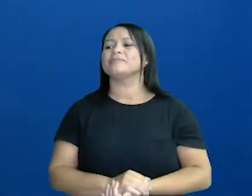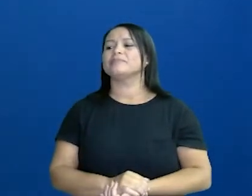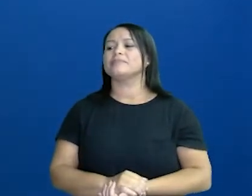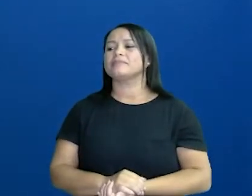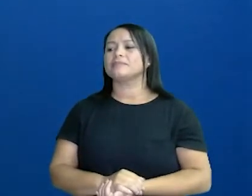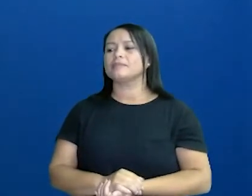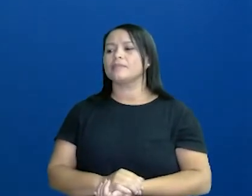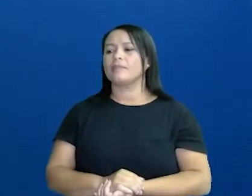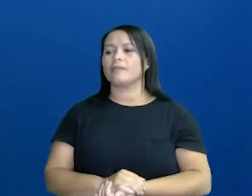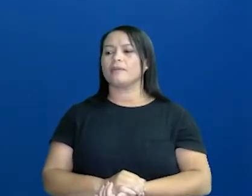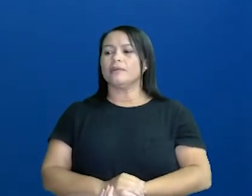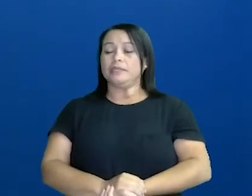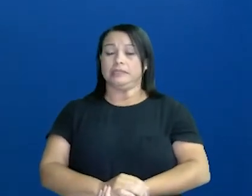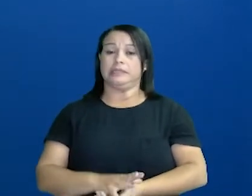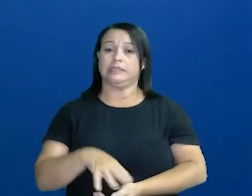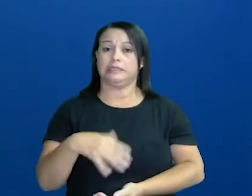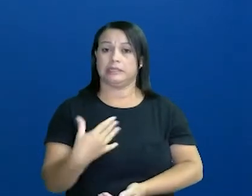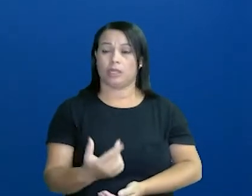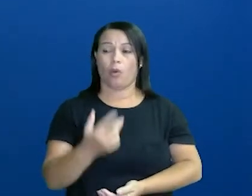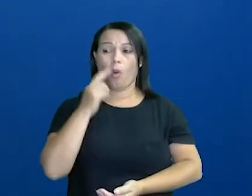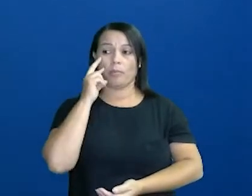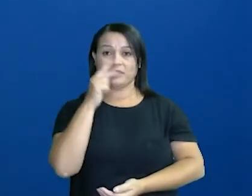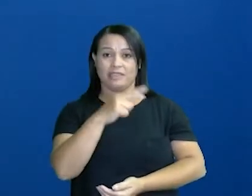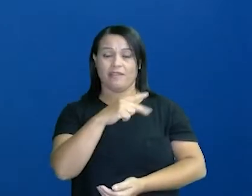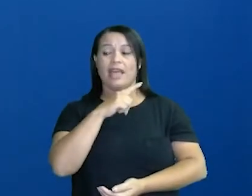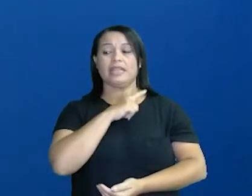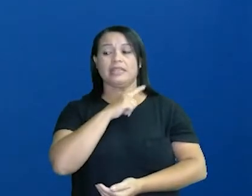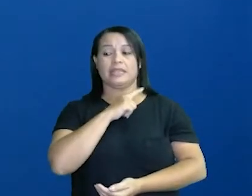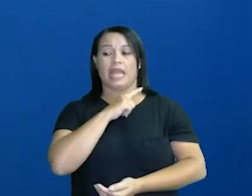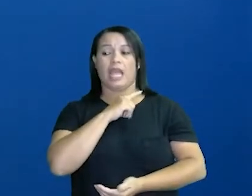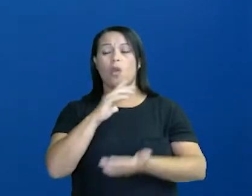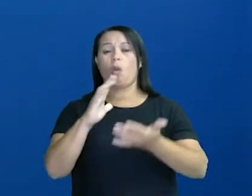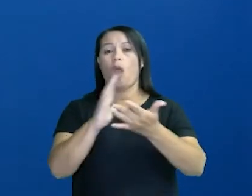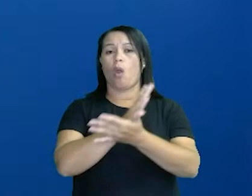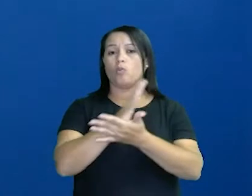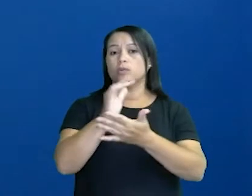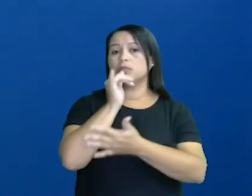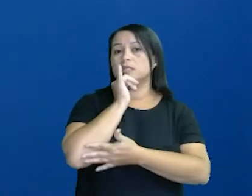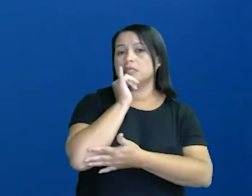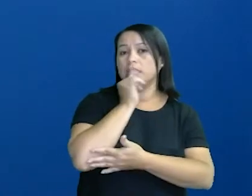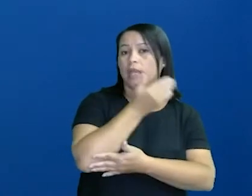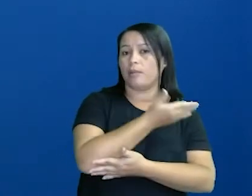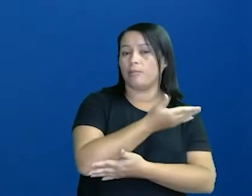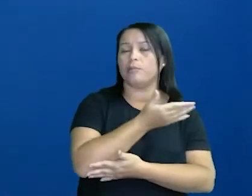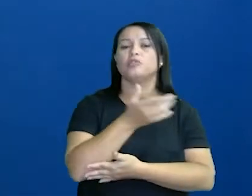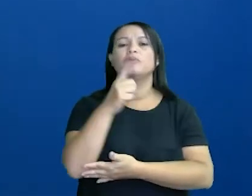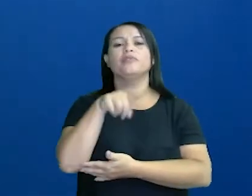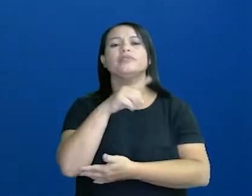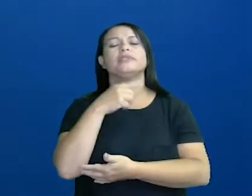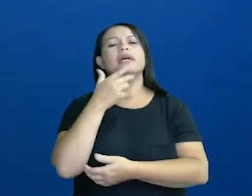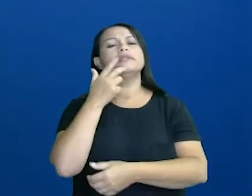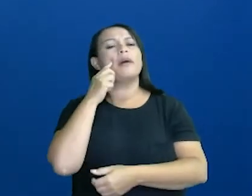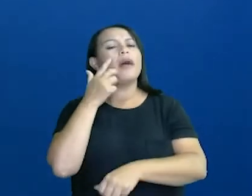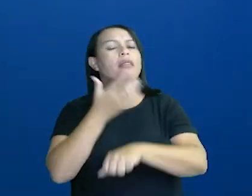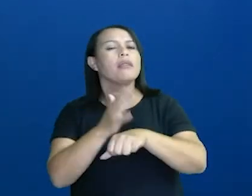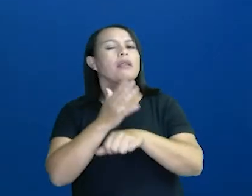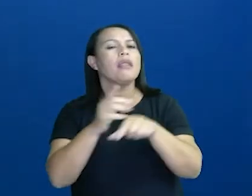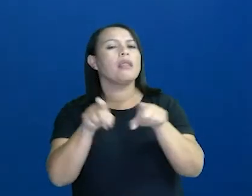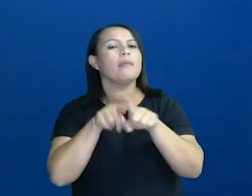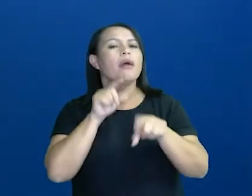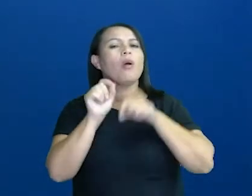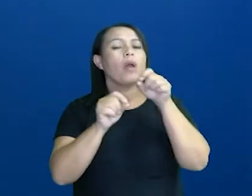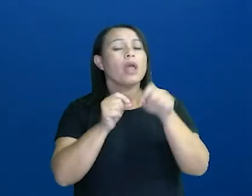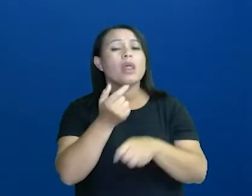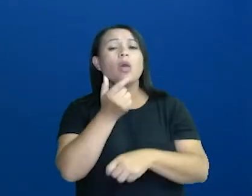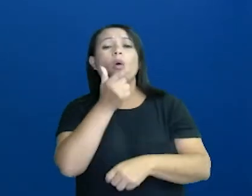E aí bom então o tem aqui ó alguns exemplos Tá certo e de